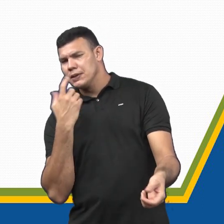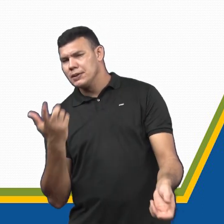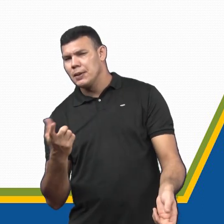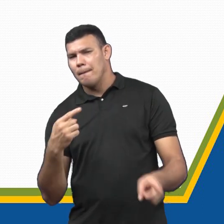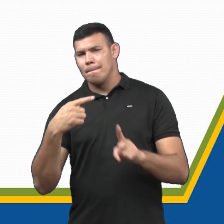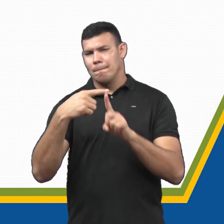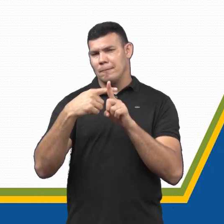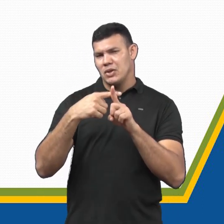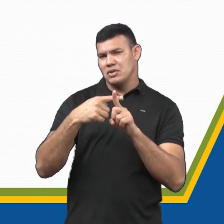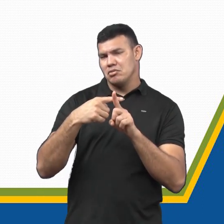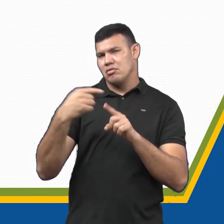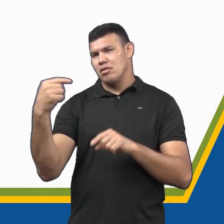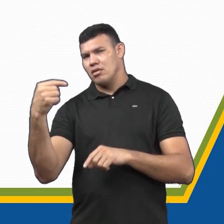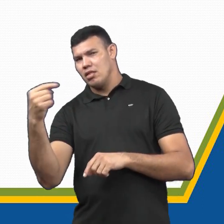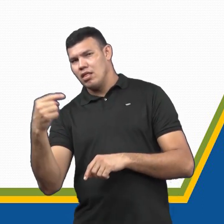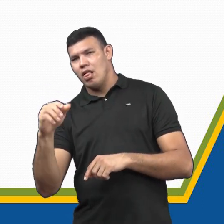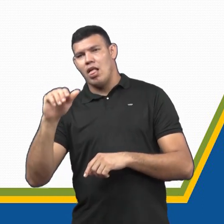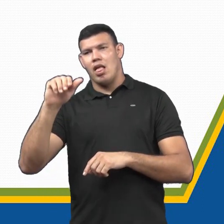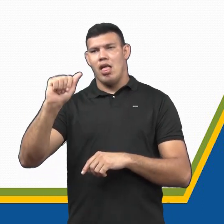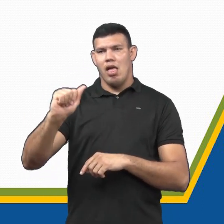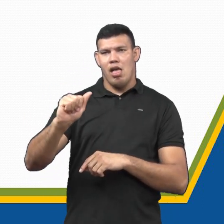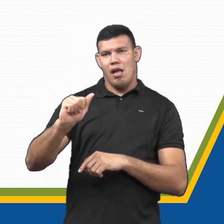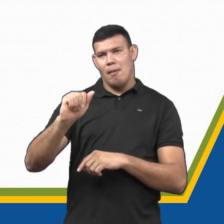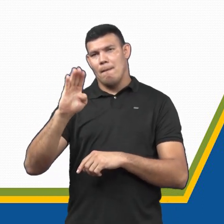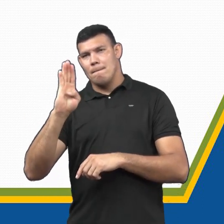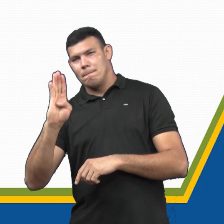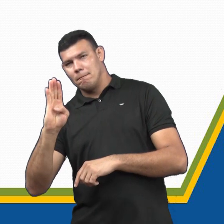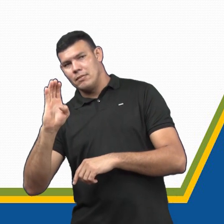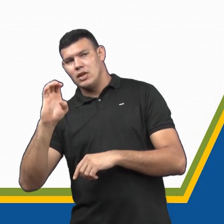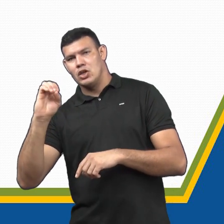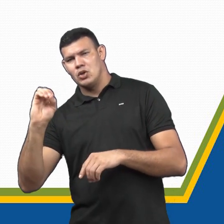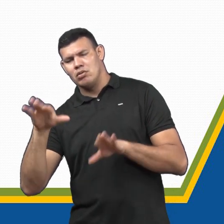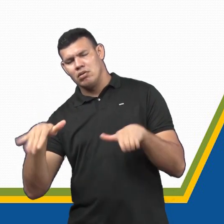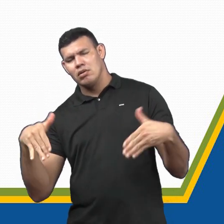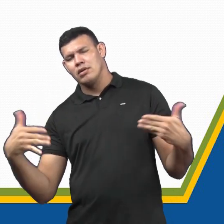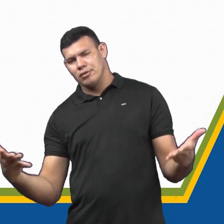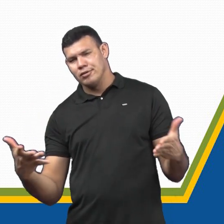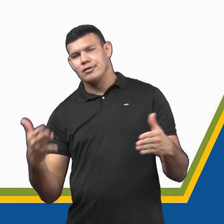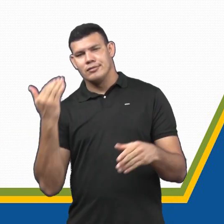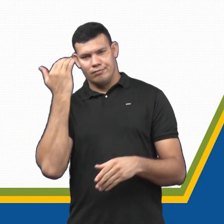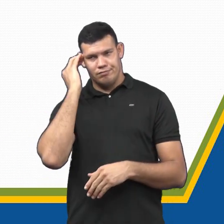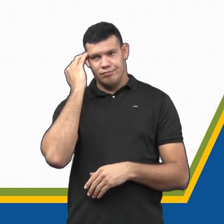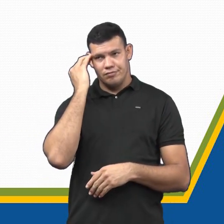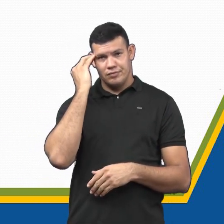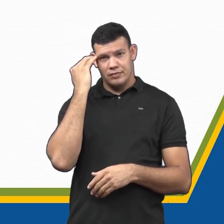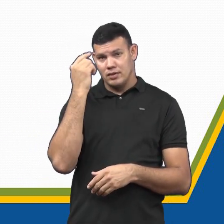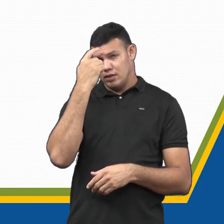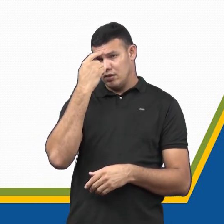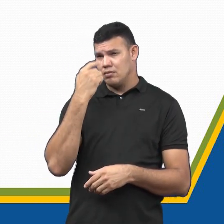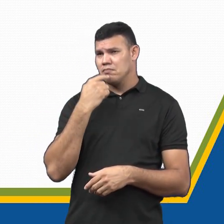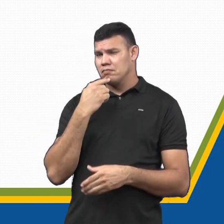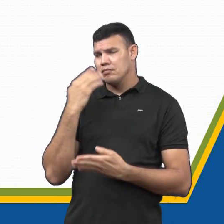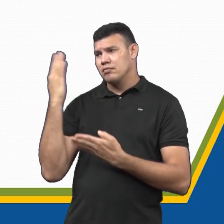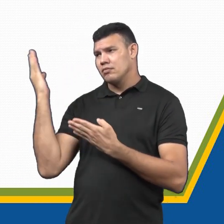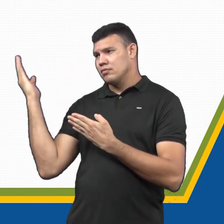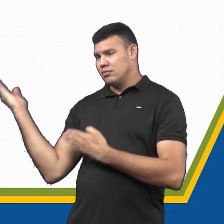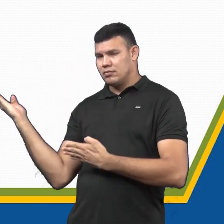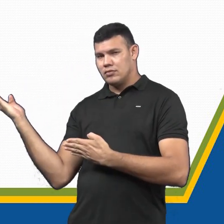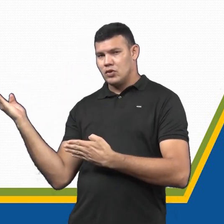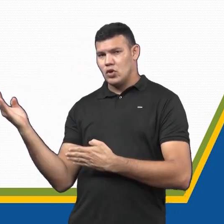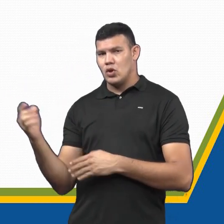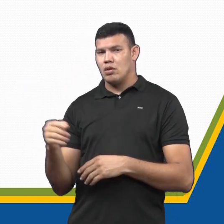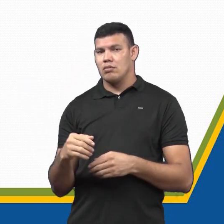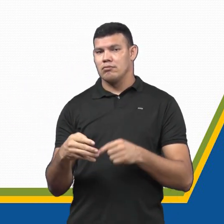negativo, A, AB ou O. Vocês observarem na imagem, a gente consegue ver os 8 tipos